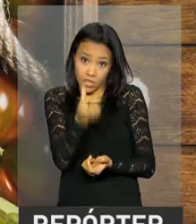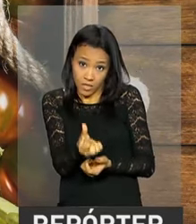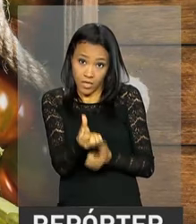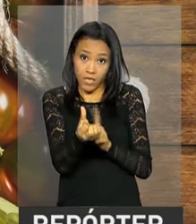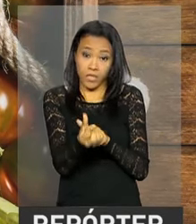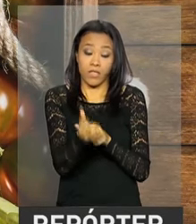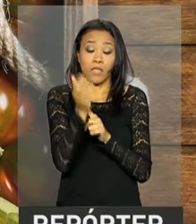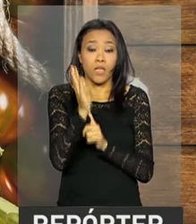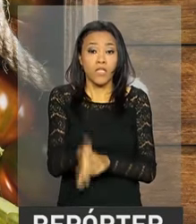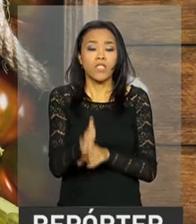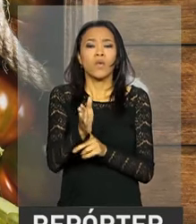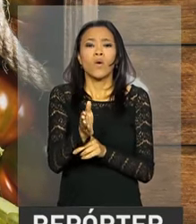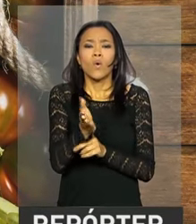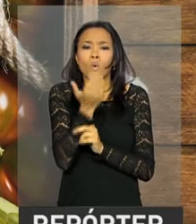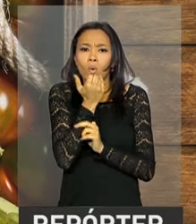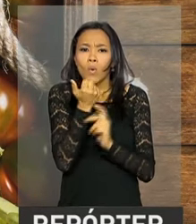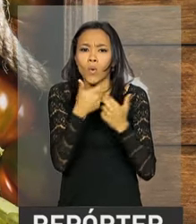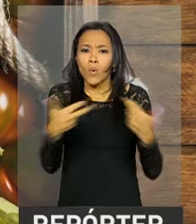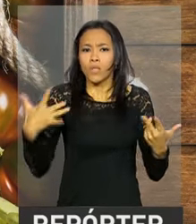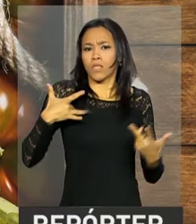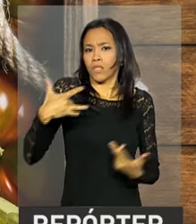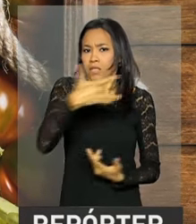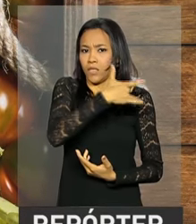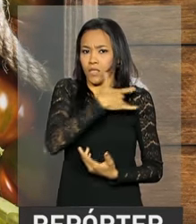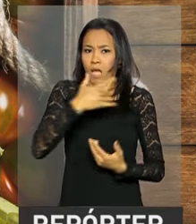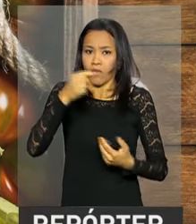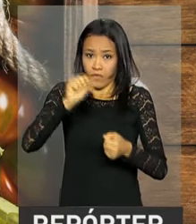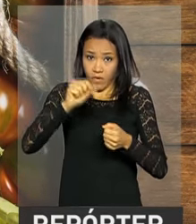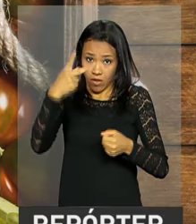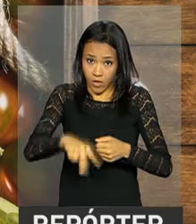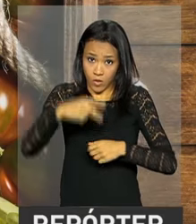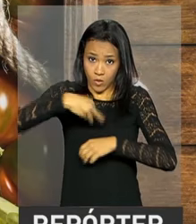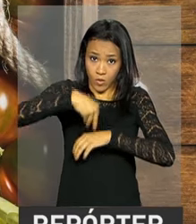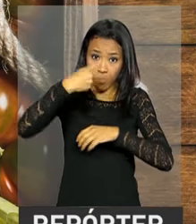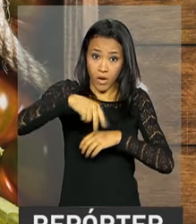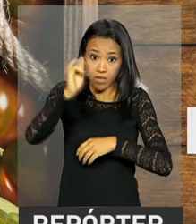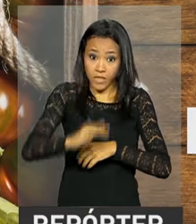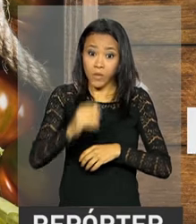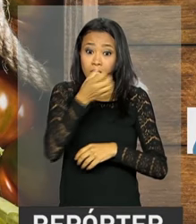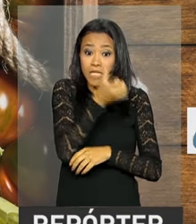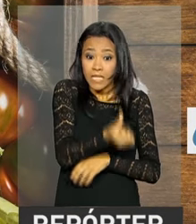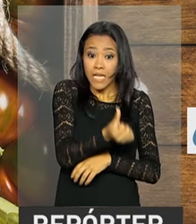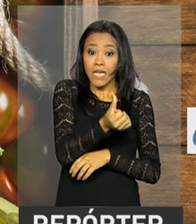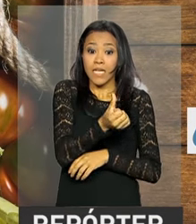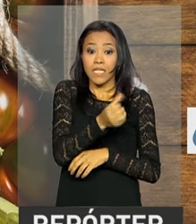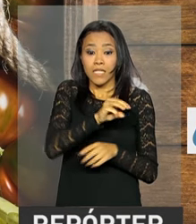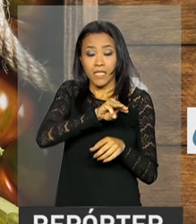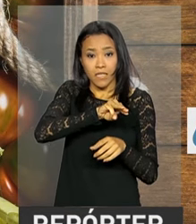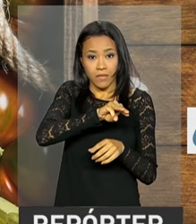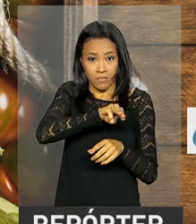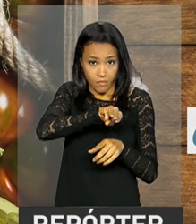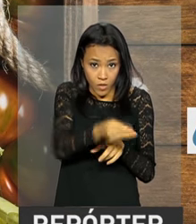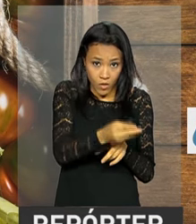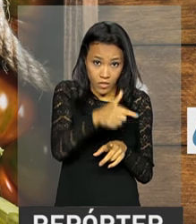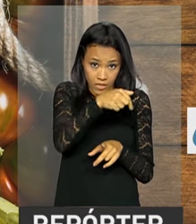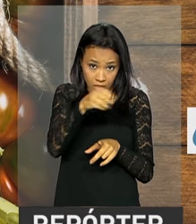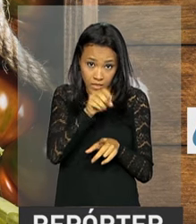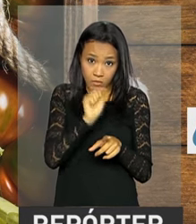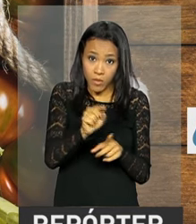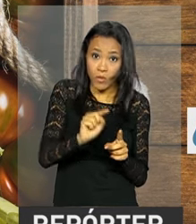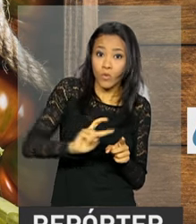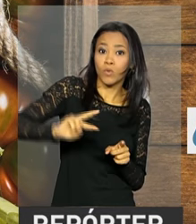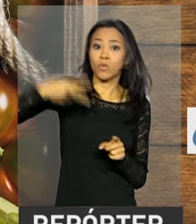de unidades de alimentos orgânicos plantados em solo brasileiro pulou de 6.hõ700.000 unidades